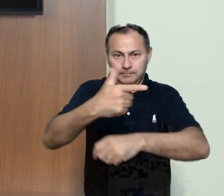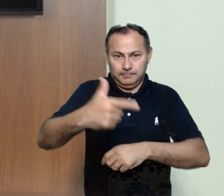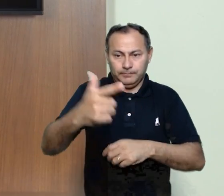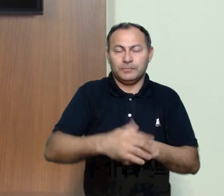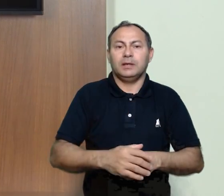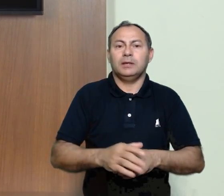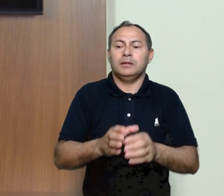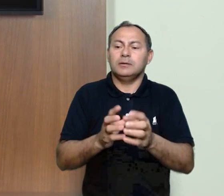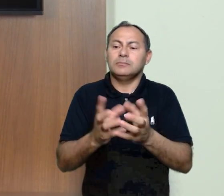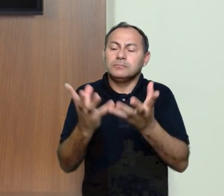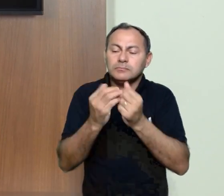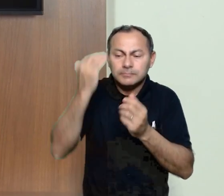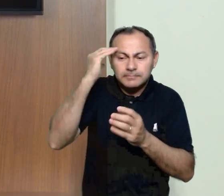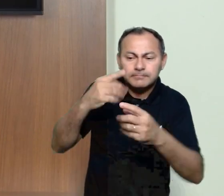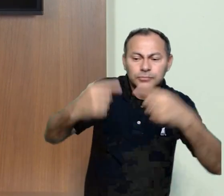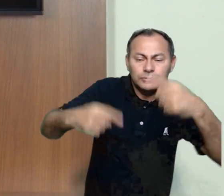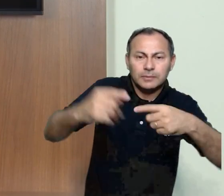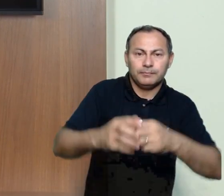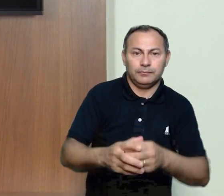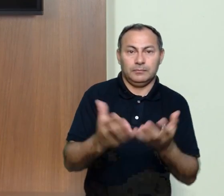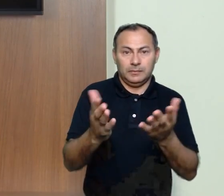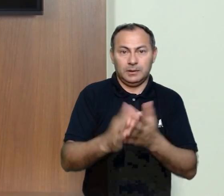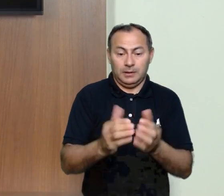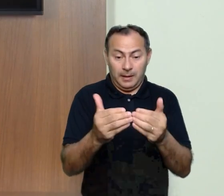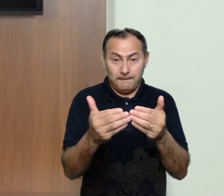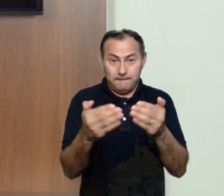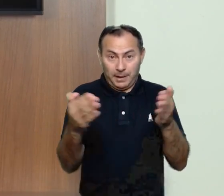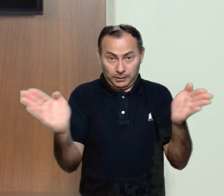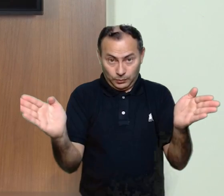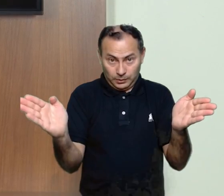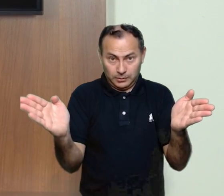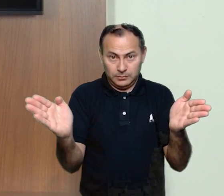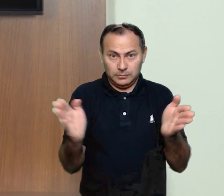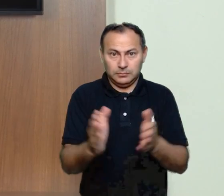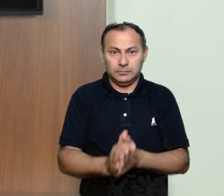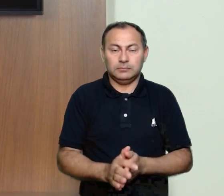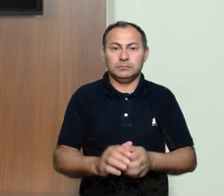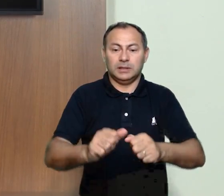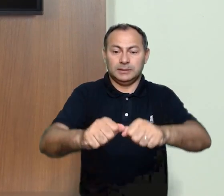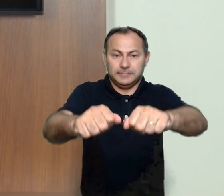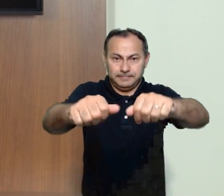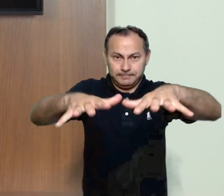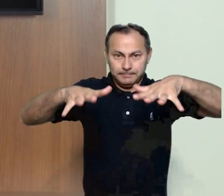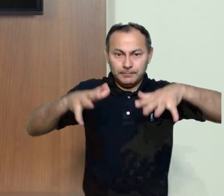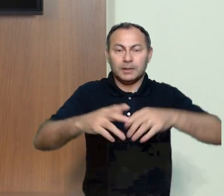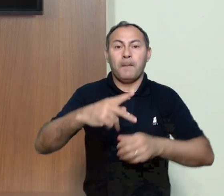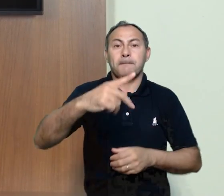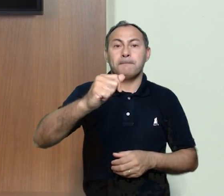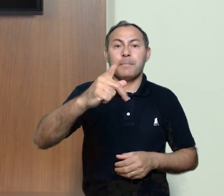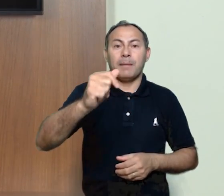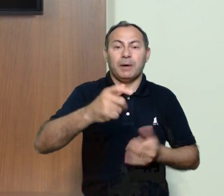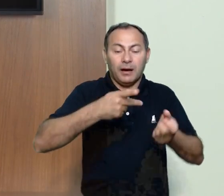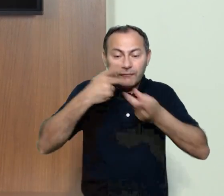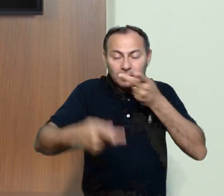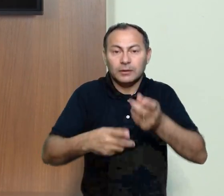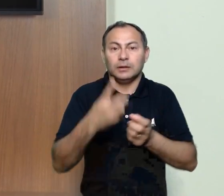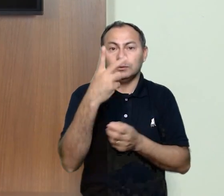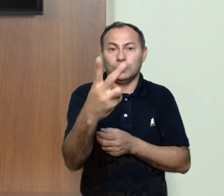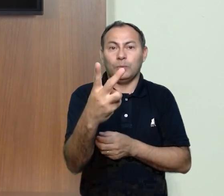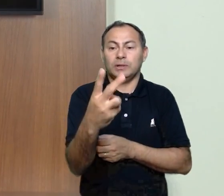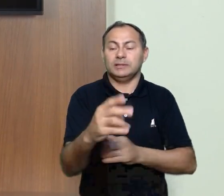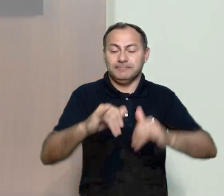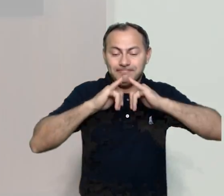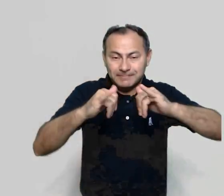discussões conciliares. Na ocasião da abertura desta sessão, o Papa anunciou duas